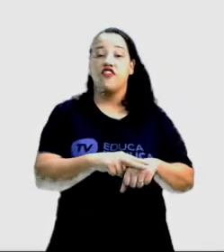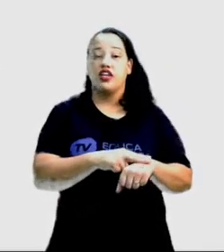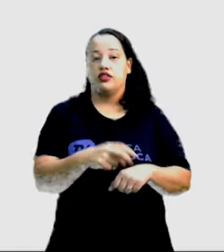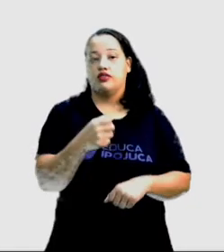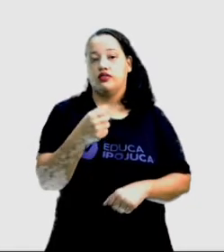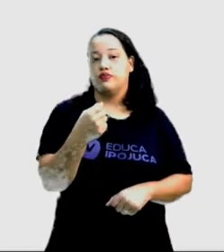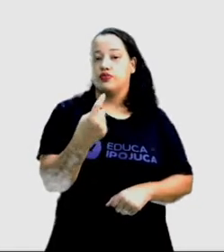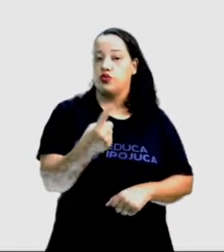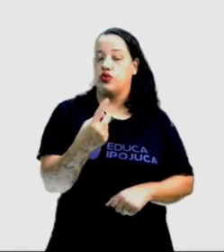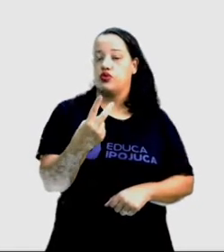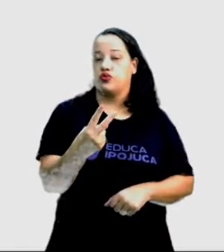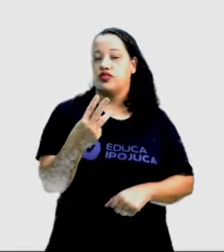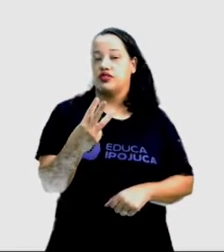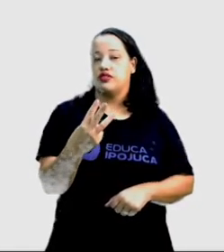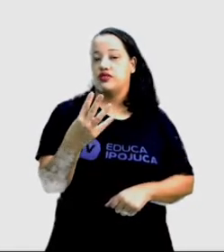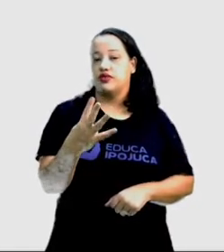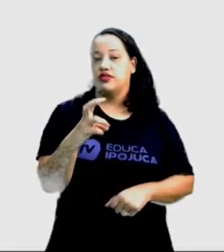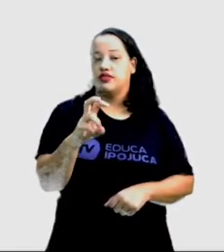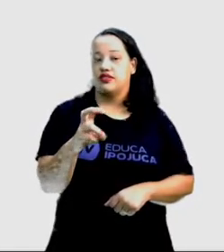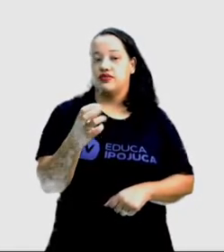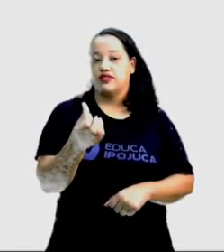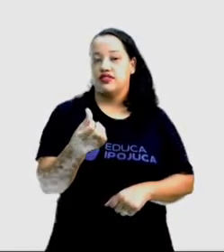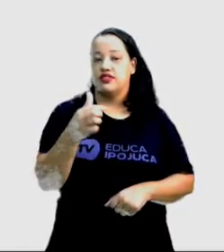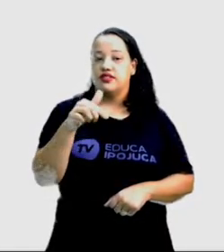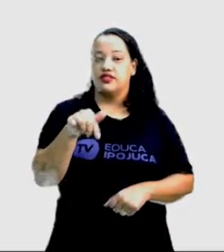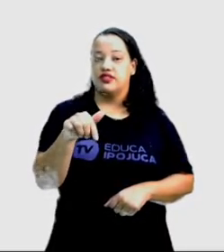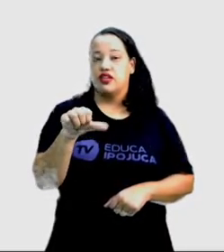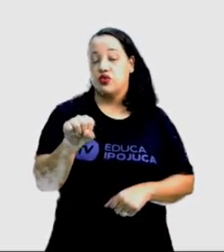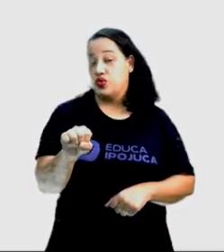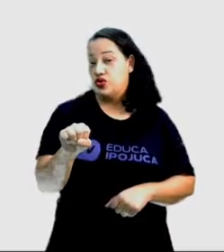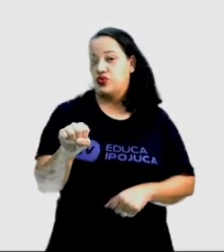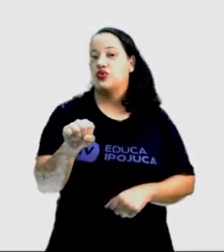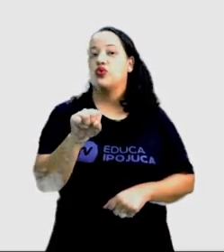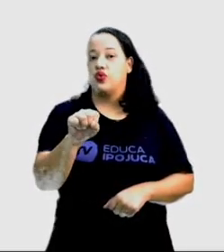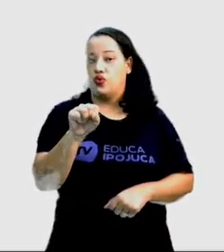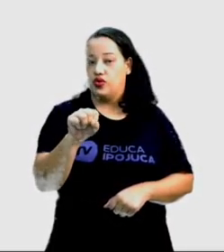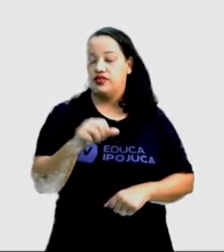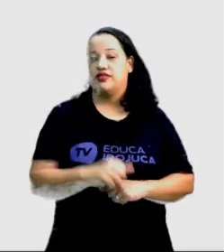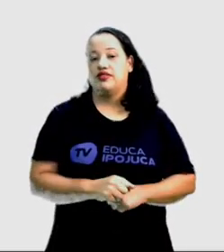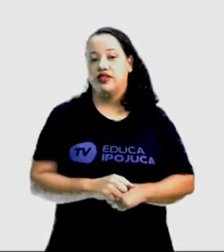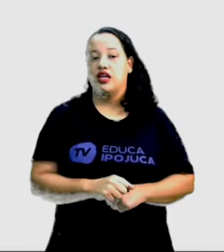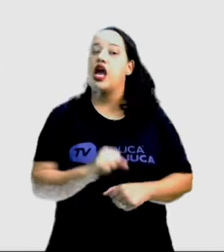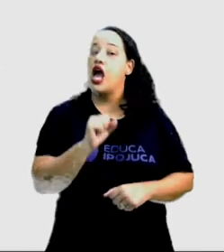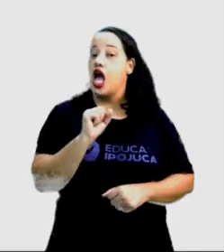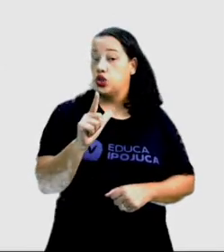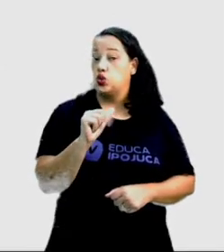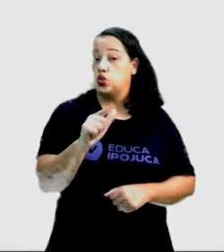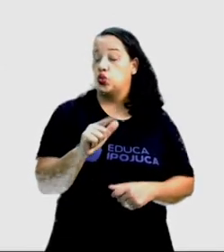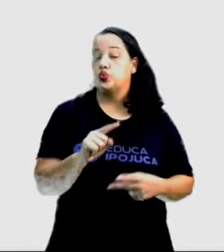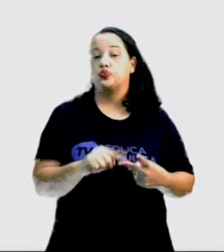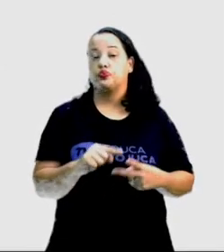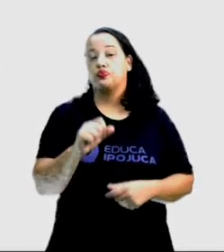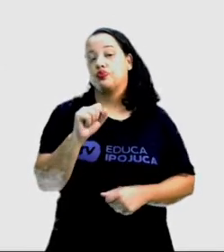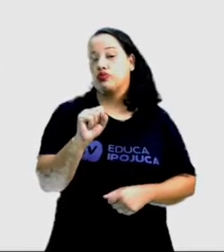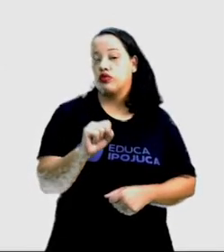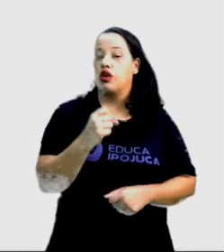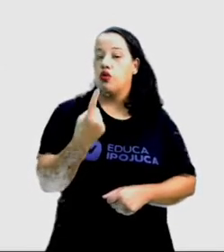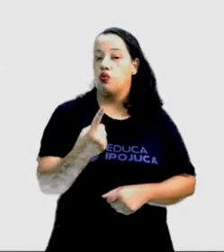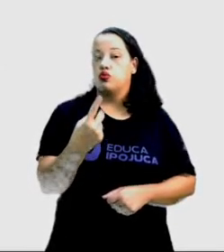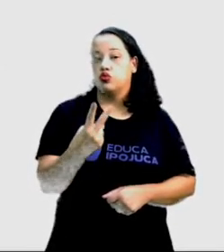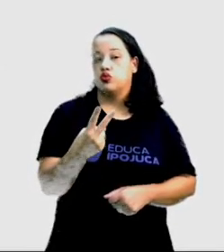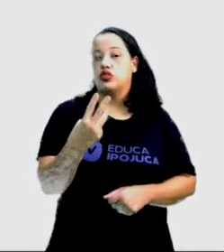Uma, duas, três, quatro, cinco, seis, sete, oito. E azuis? Uma,